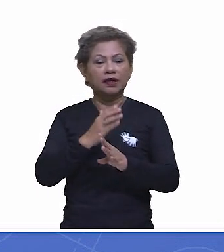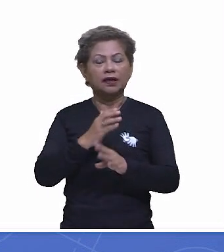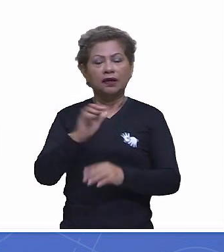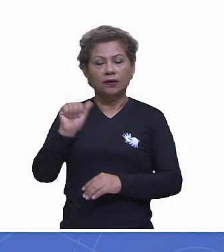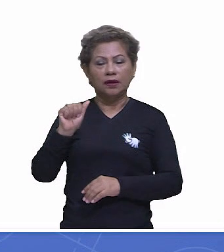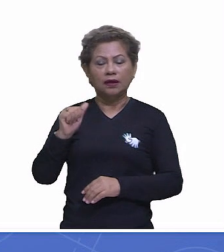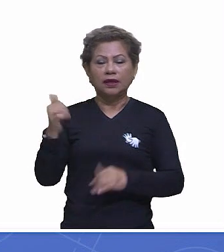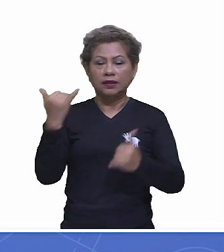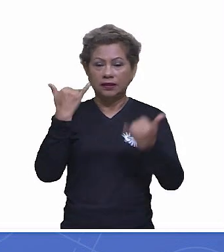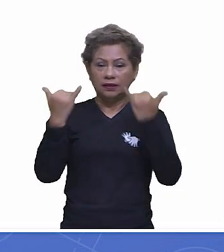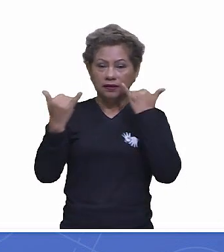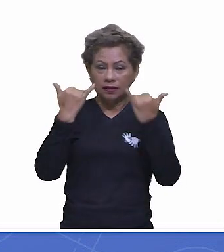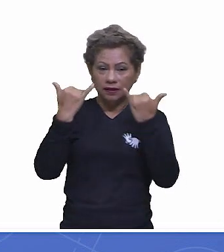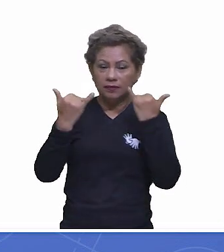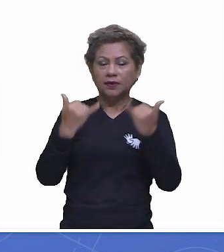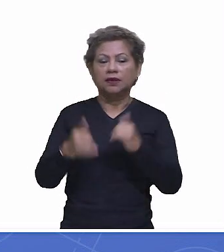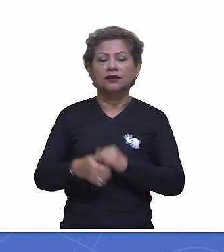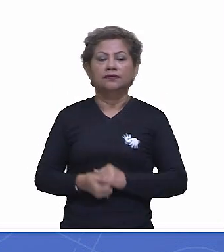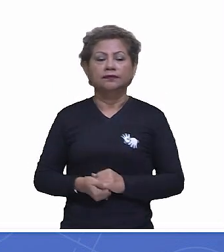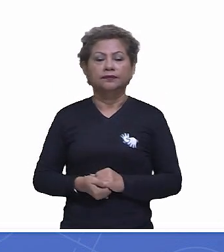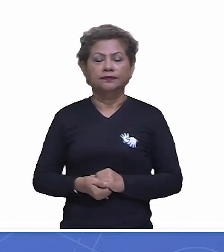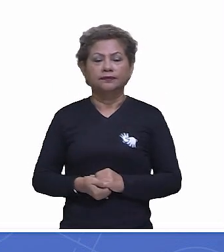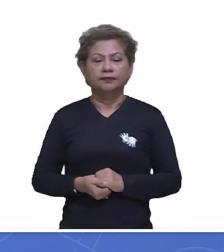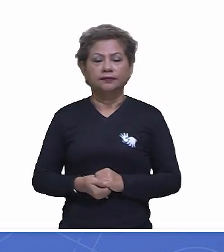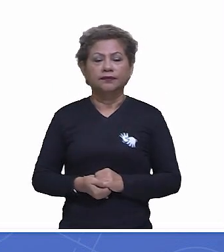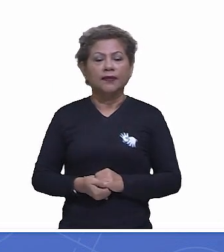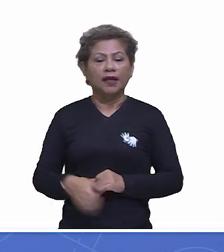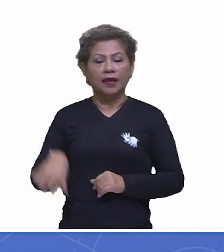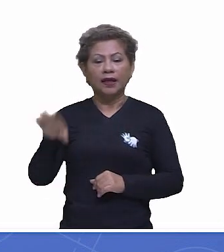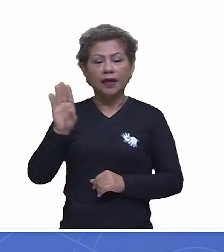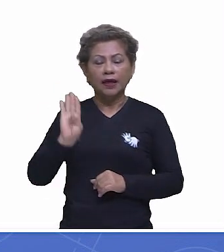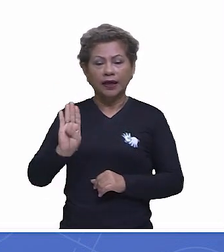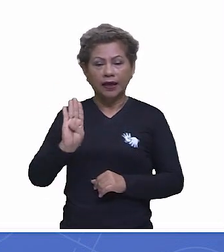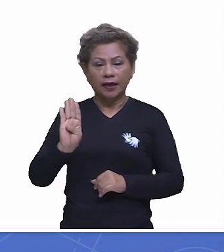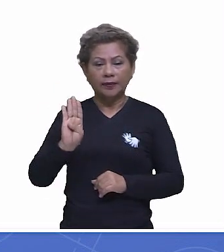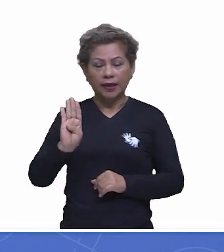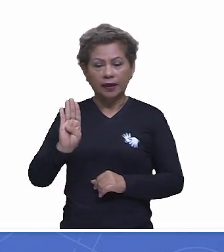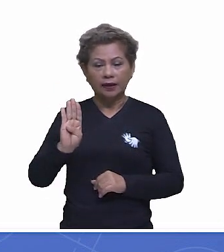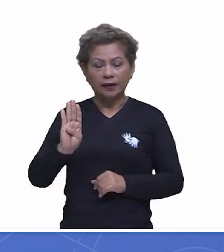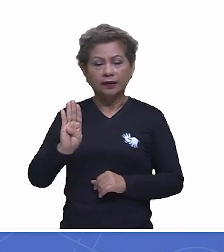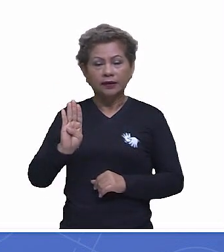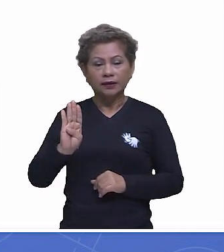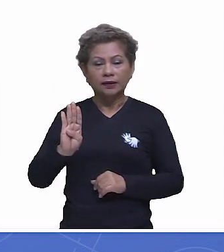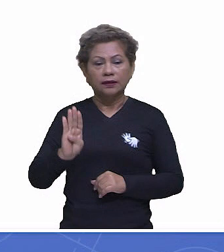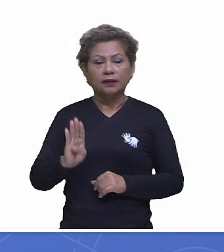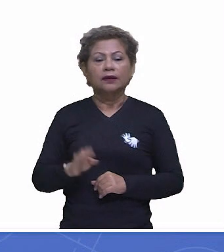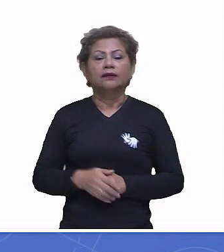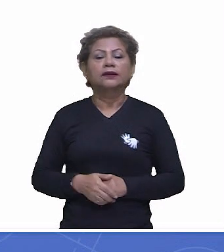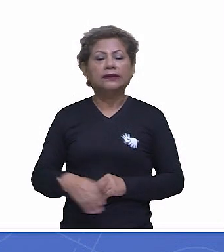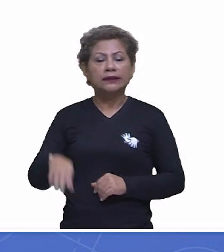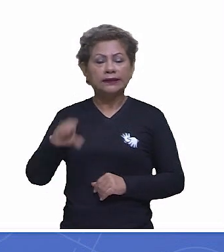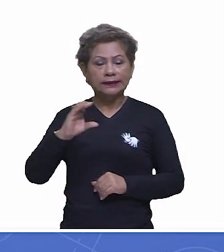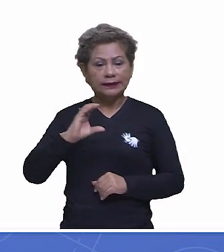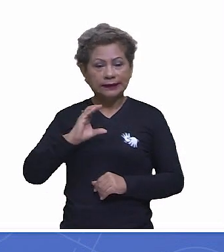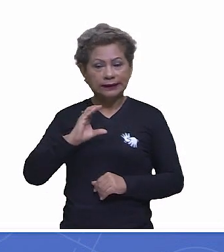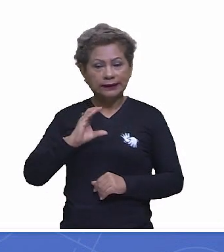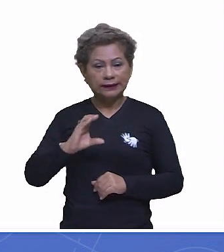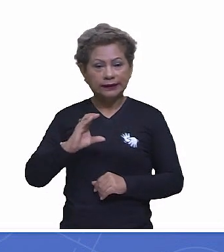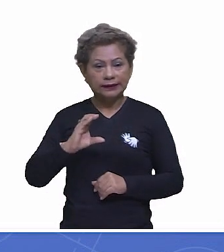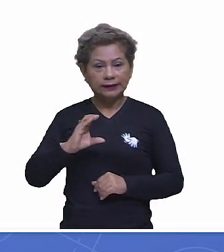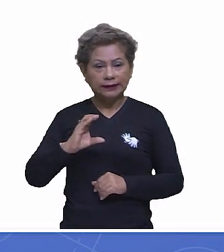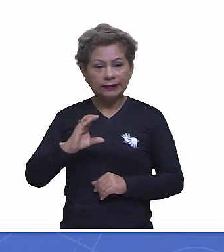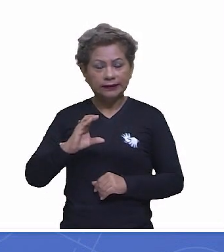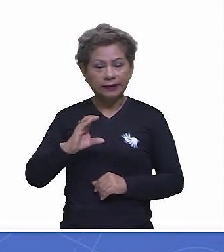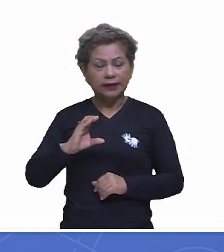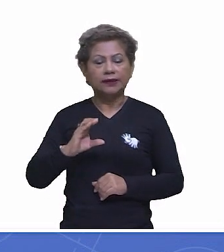segundo tópico, né? Que é sugestão, the Black Death. Letra C, disease in Europe. Letter D,